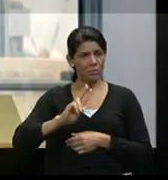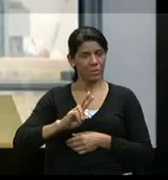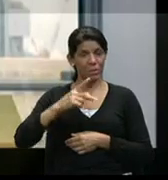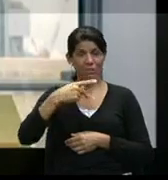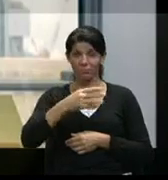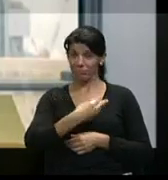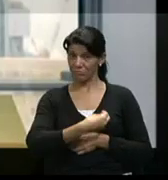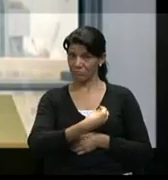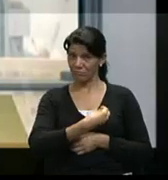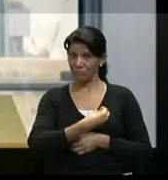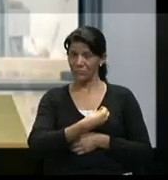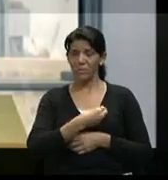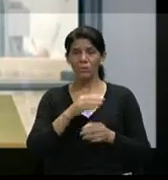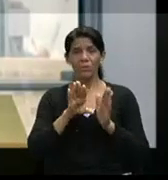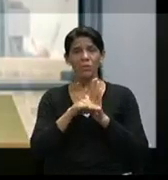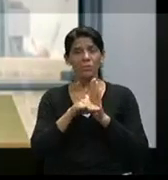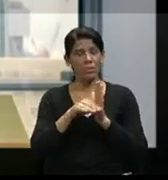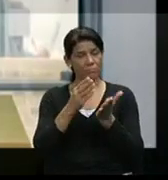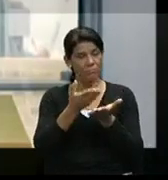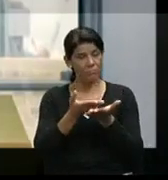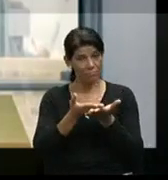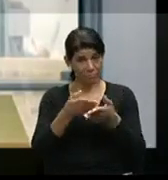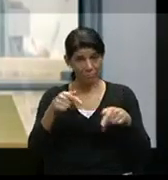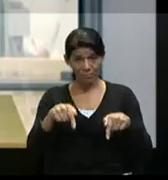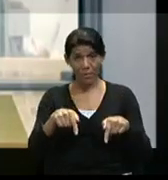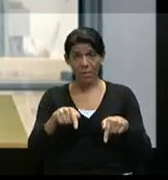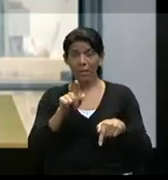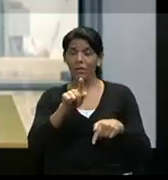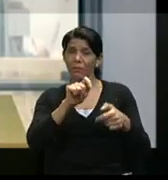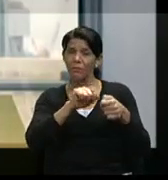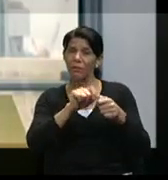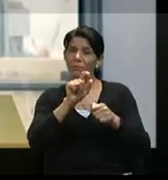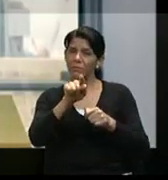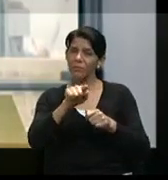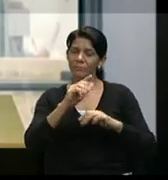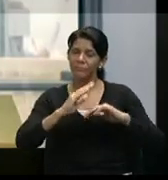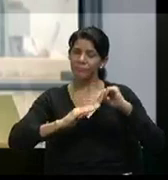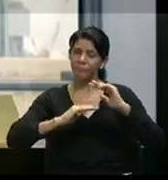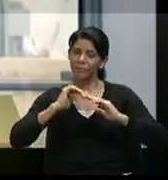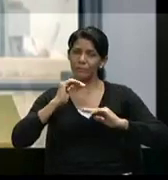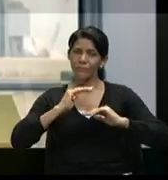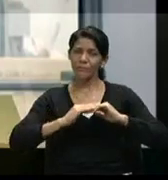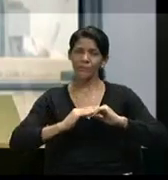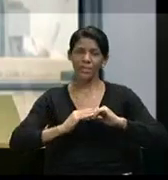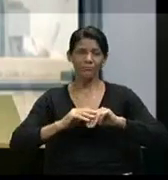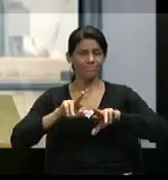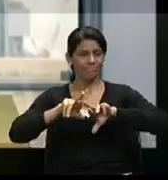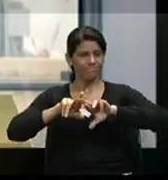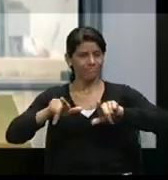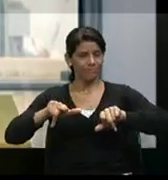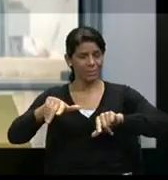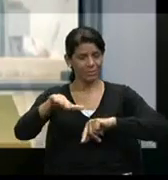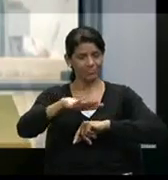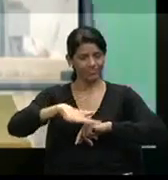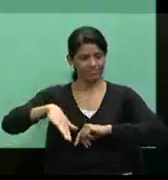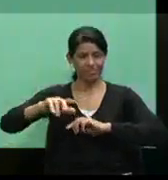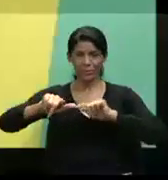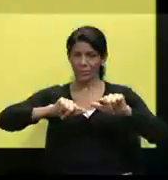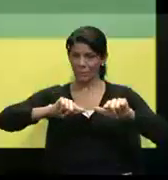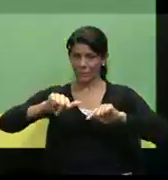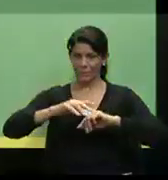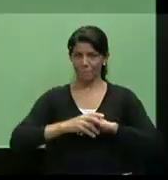sua realidade os conceitos vistos aqui é o que vai fazer de você um profissional diferenciado no mercado de